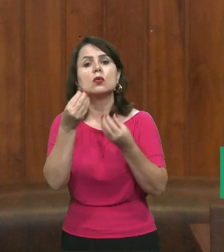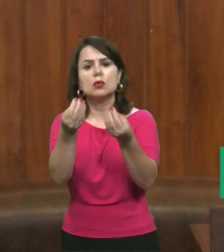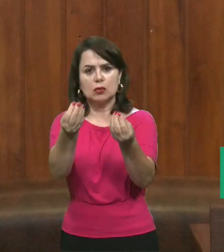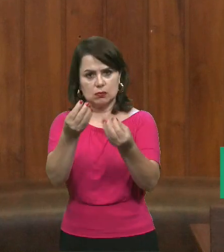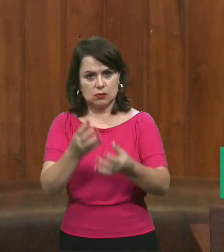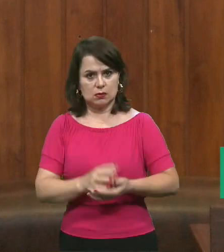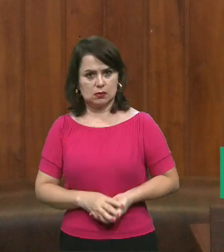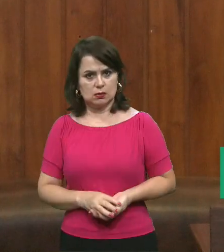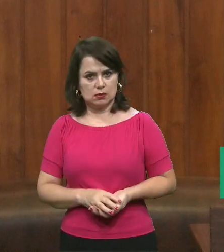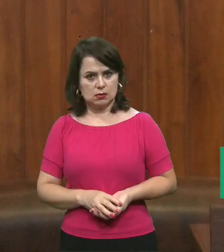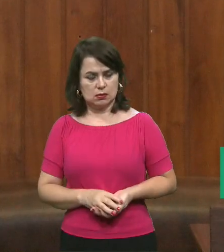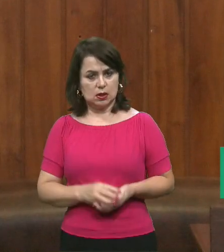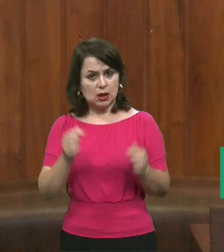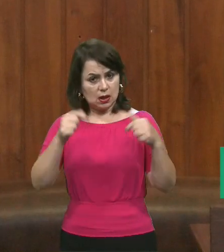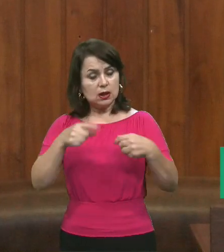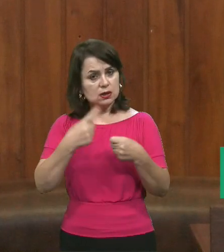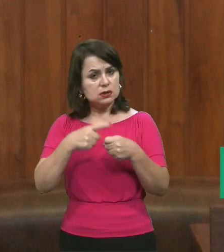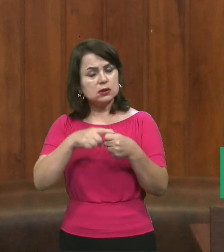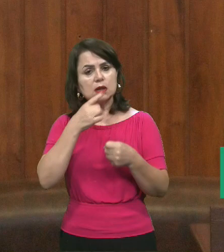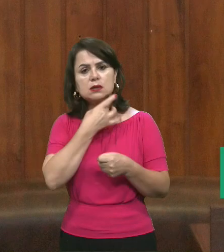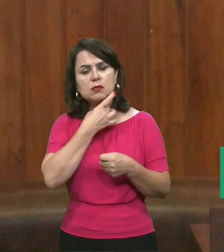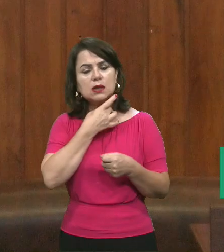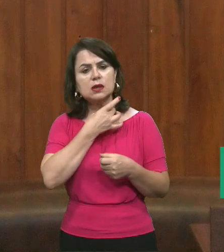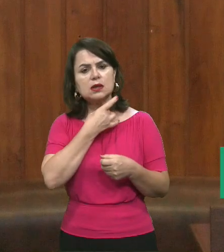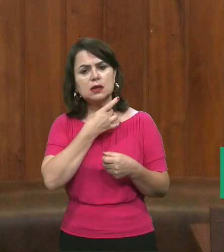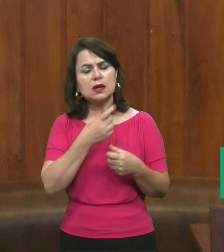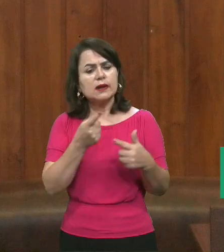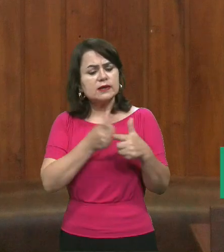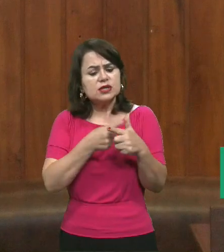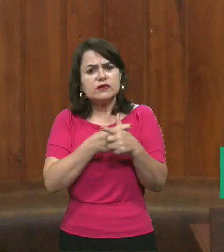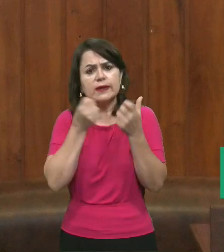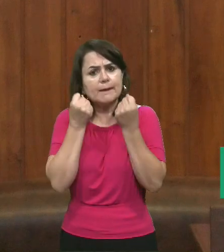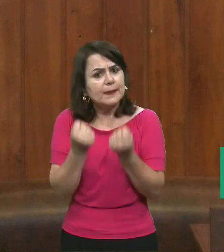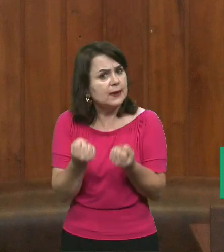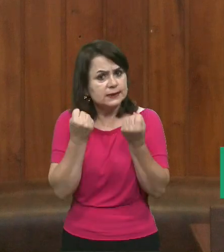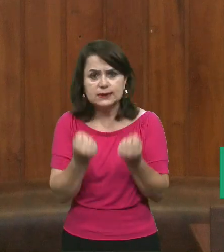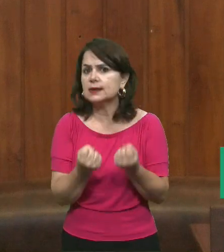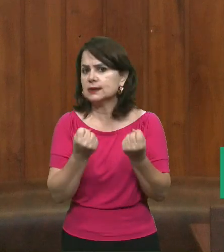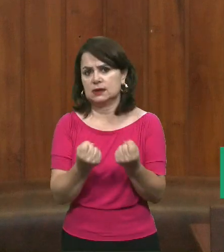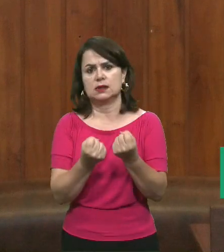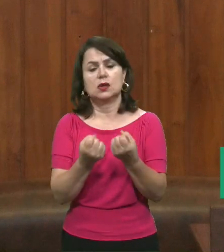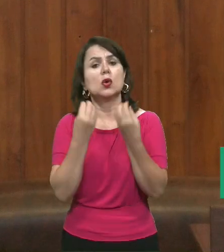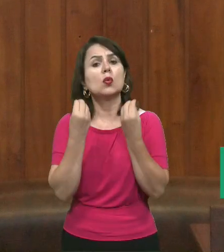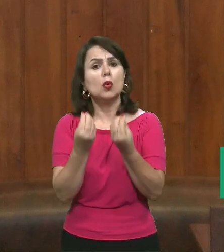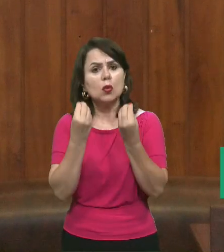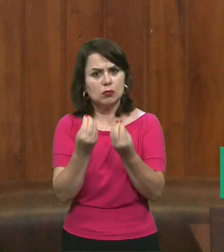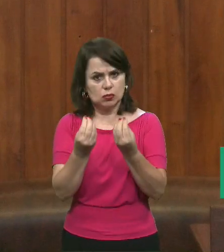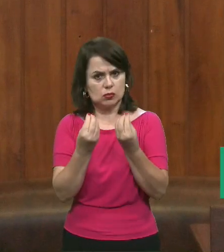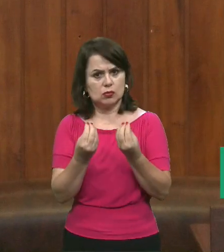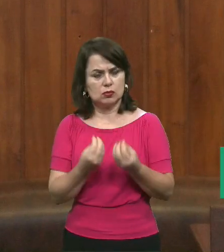Se nós temos uma dívida de mais de 1,5 bilhão para pagar, a receita do município não é isso.